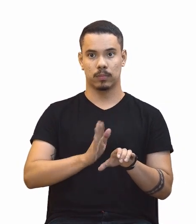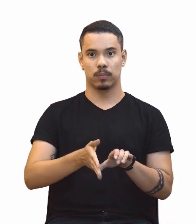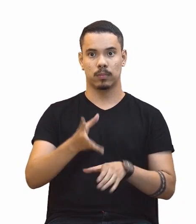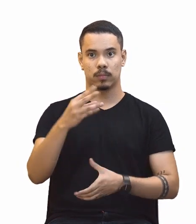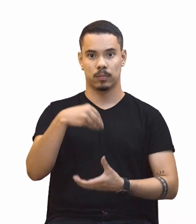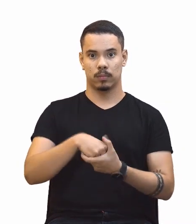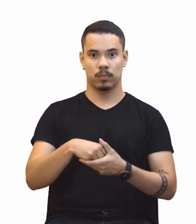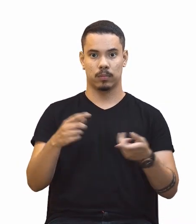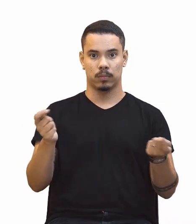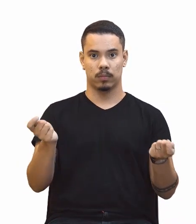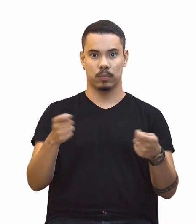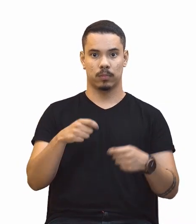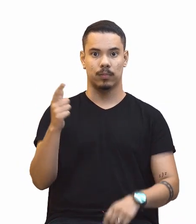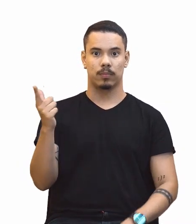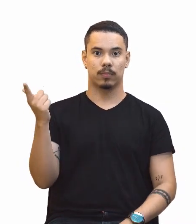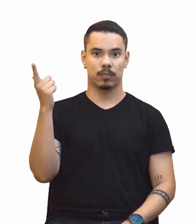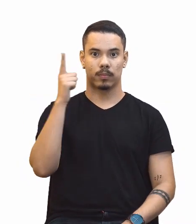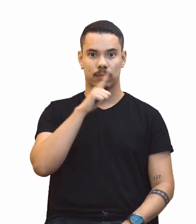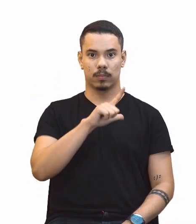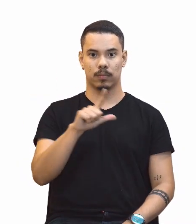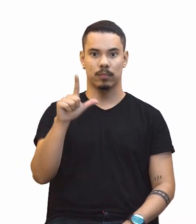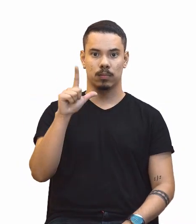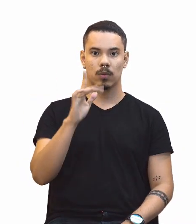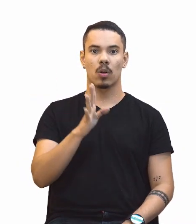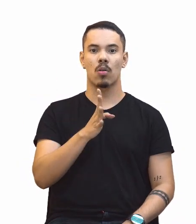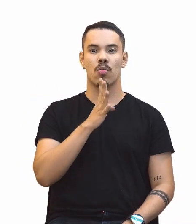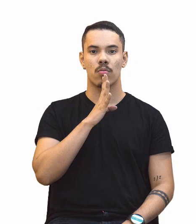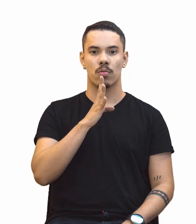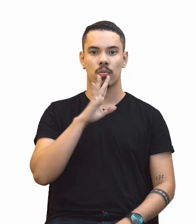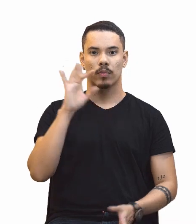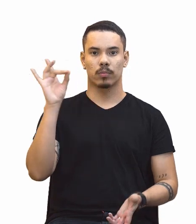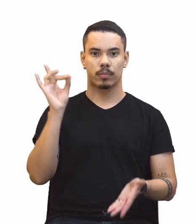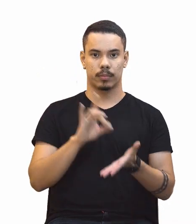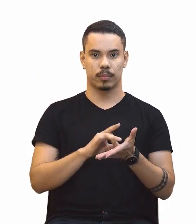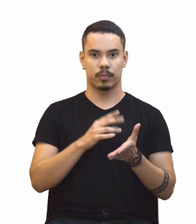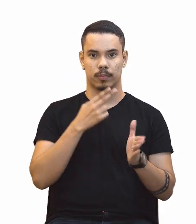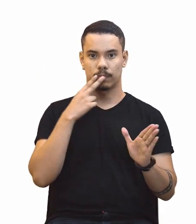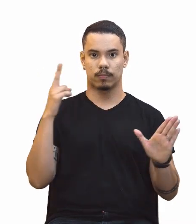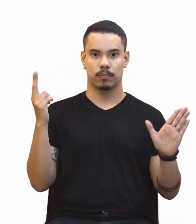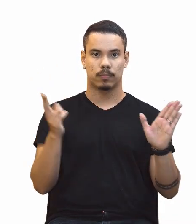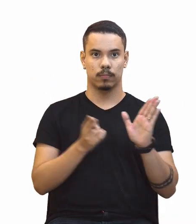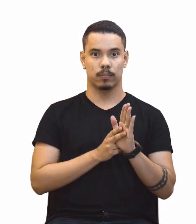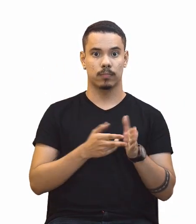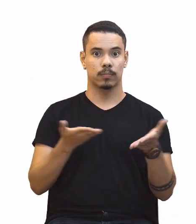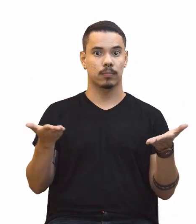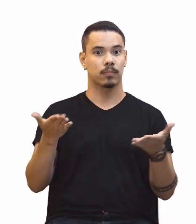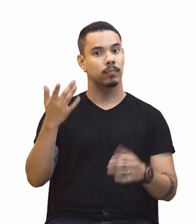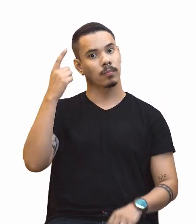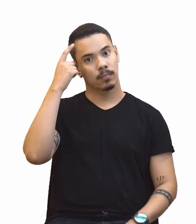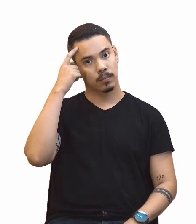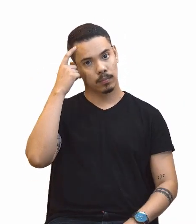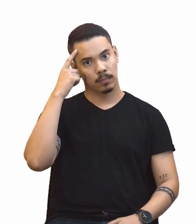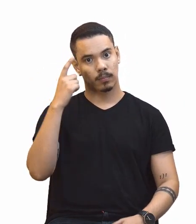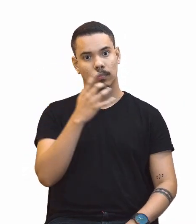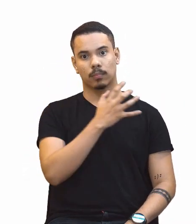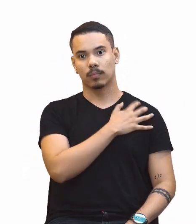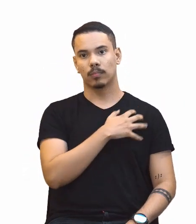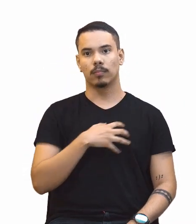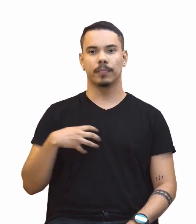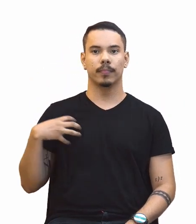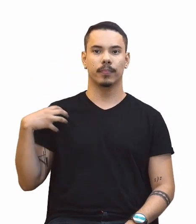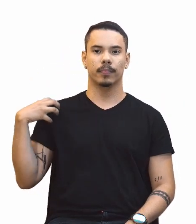de obter o conhecimento verdadeiro. Vamos agora para o pensamento de Aristóteles, a base do pensamento lógico